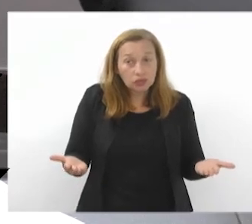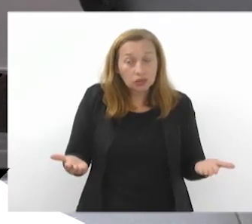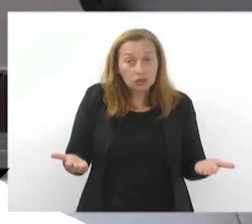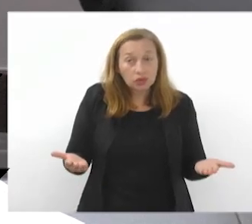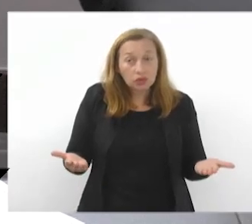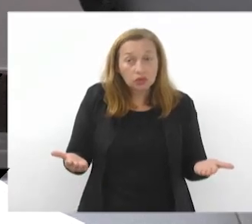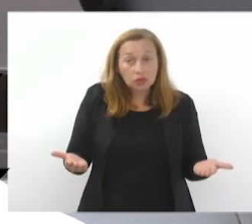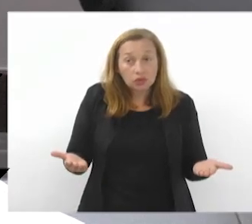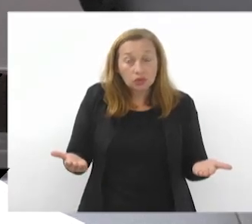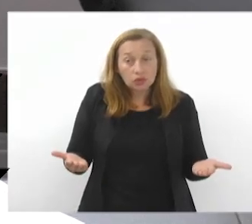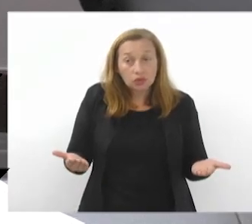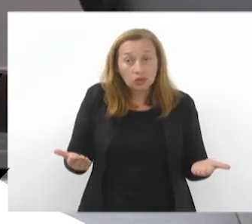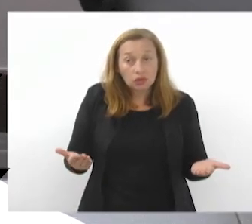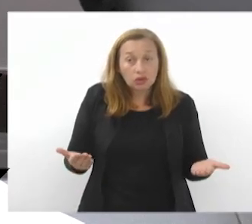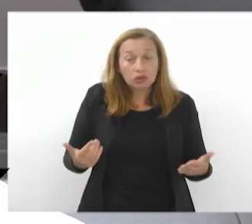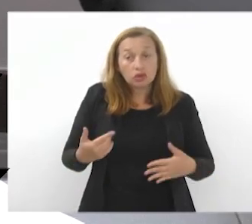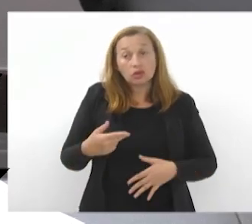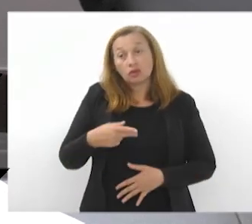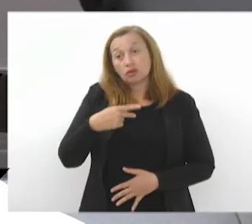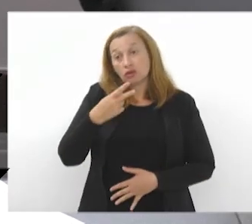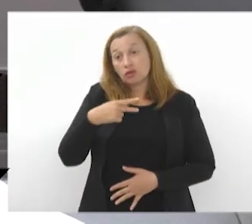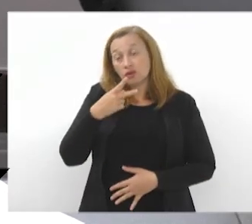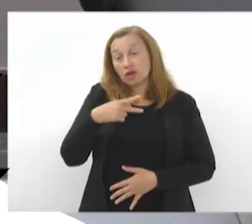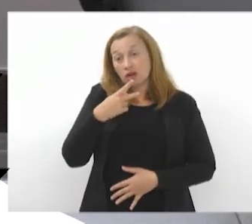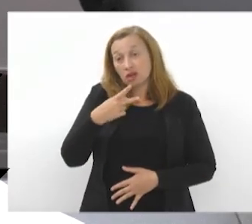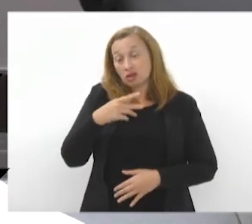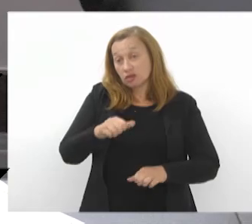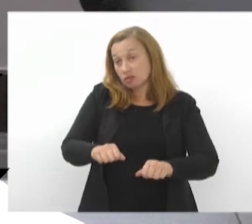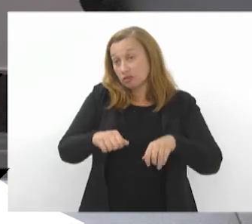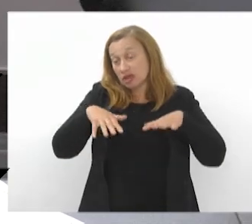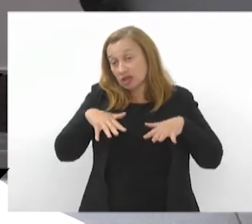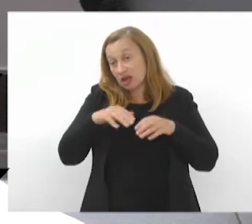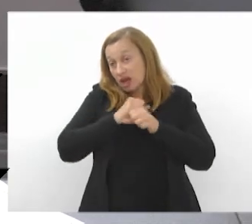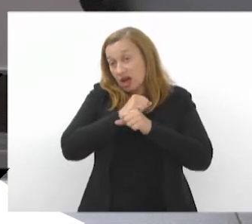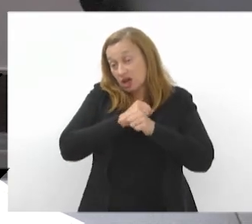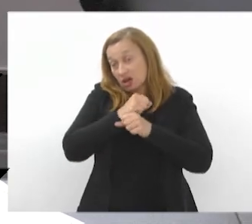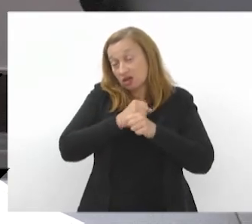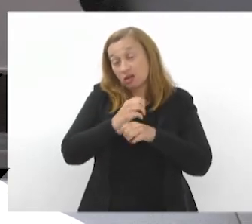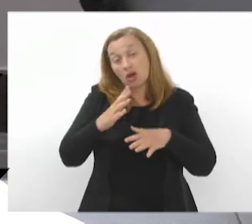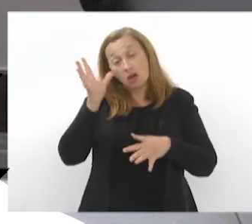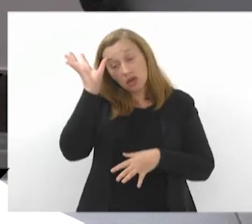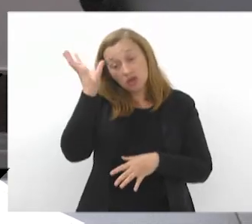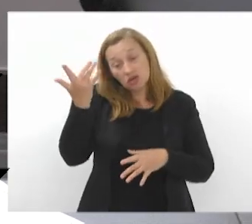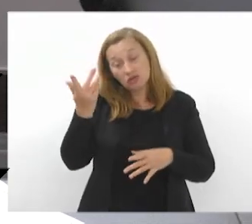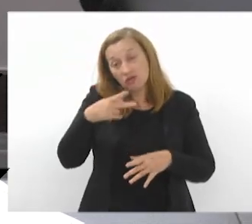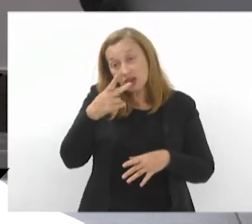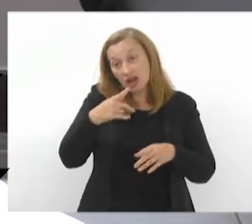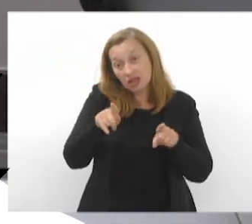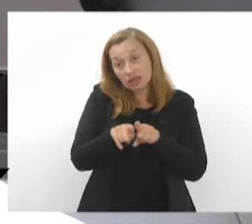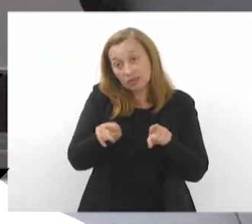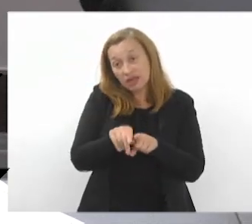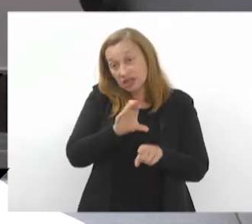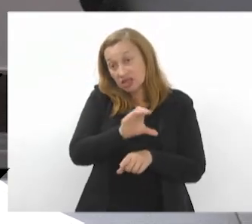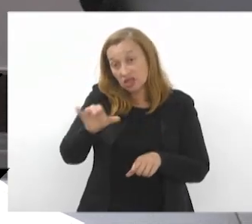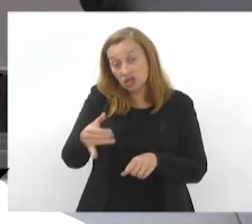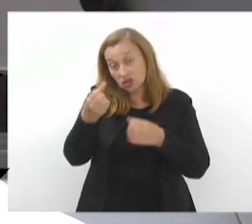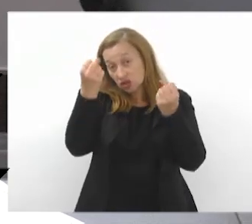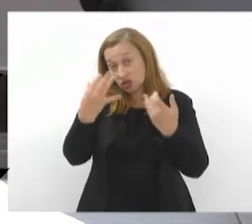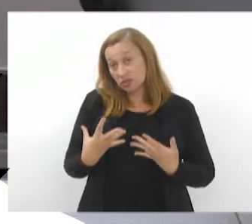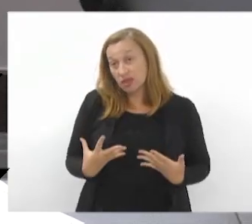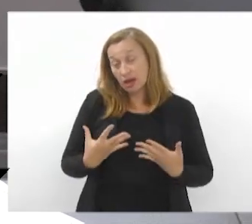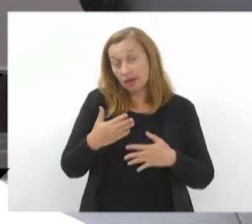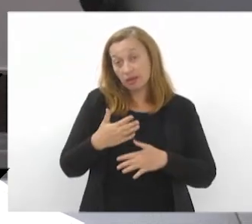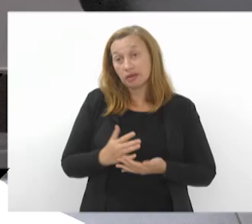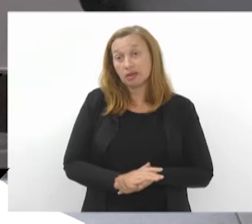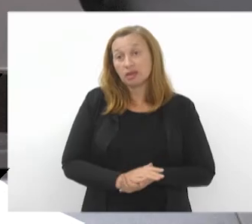como eu estou assumindo isso publicamente no plenário já faz tempo, eu resolvi também assumir no âmbito da CCJ. Eu idem. Não